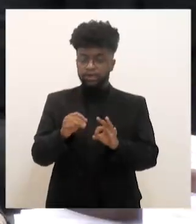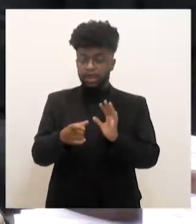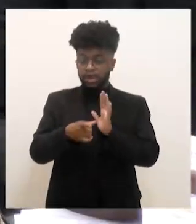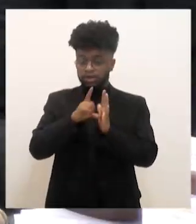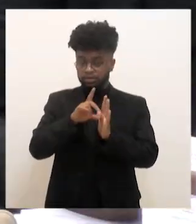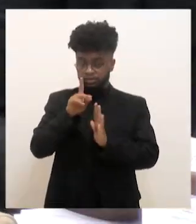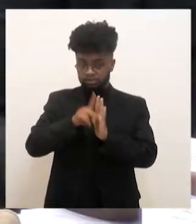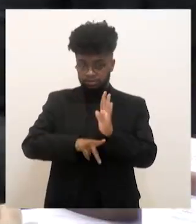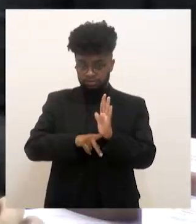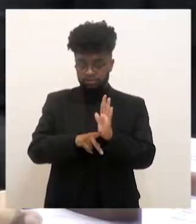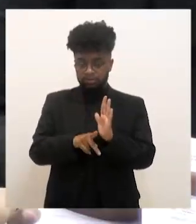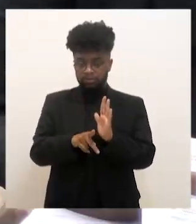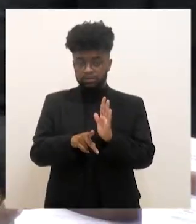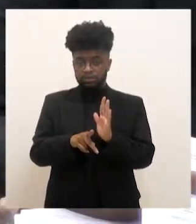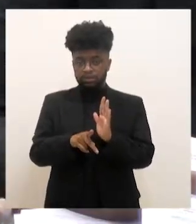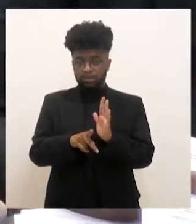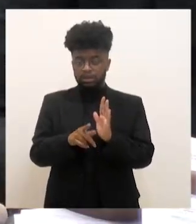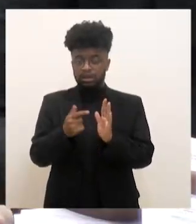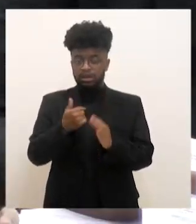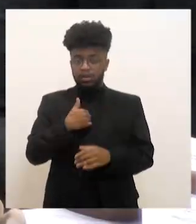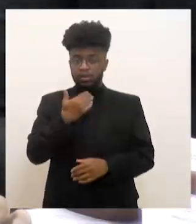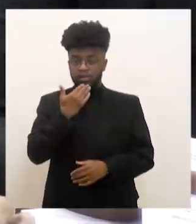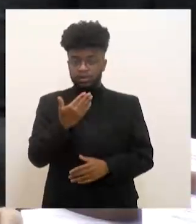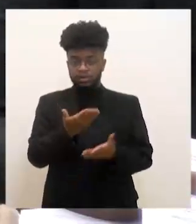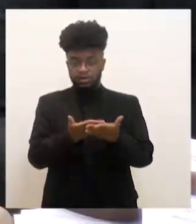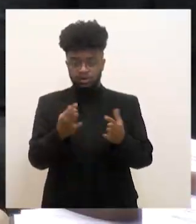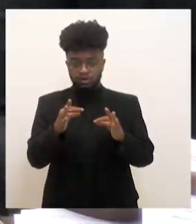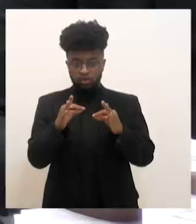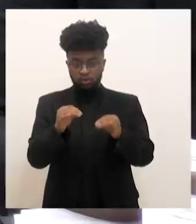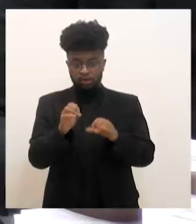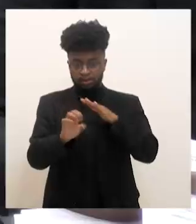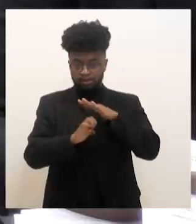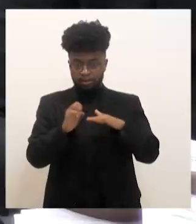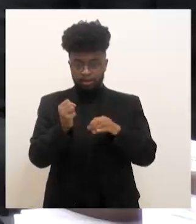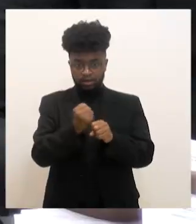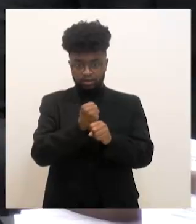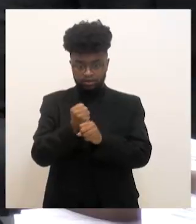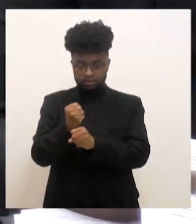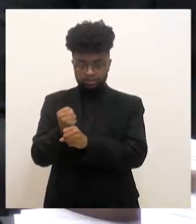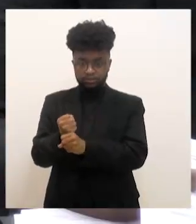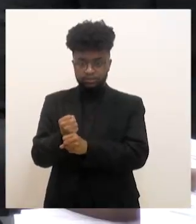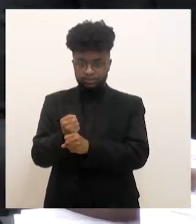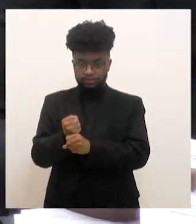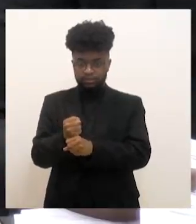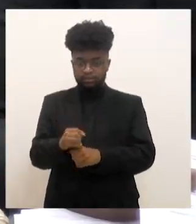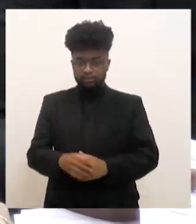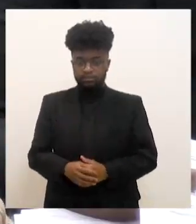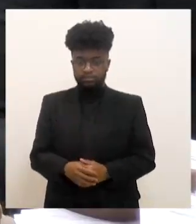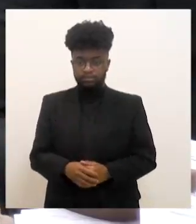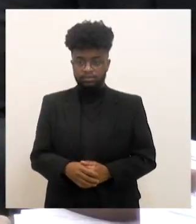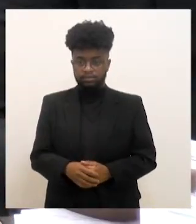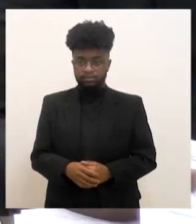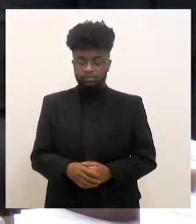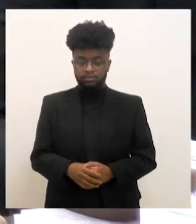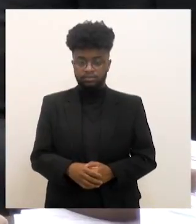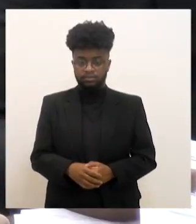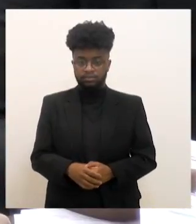projeto, eu pedi a todas as construtoras que estão